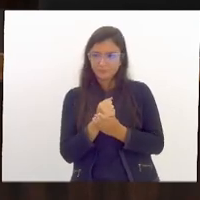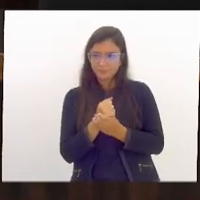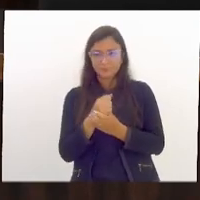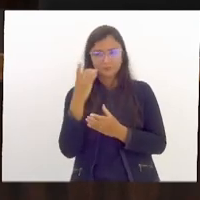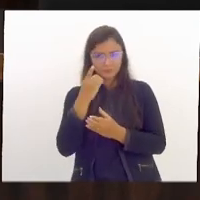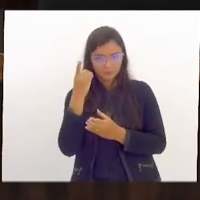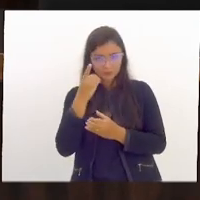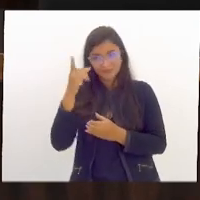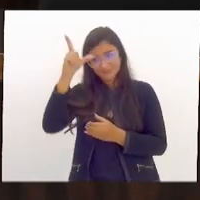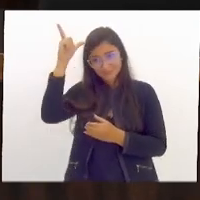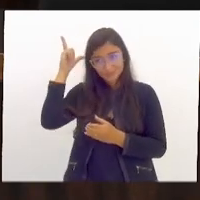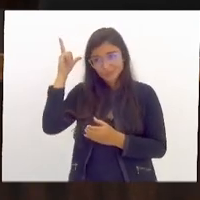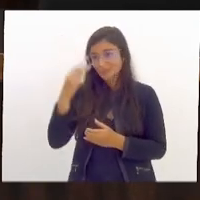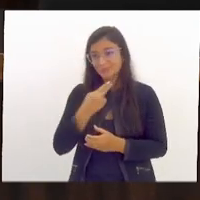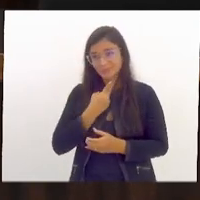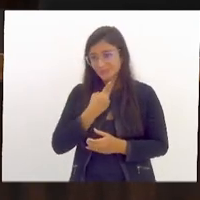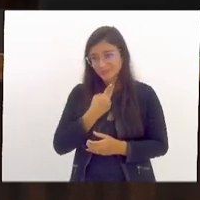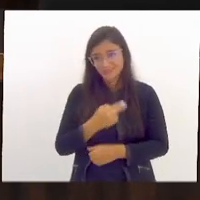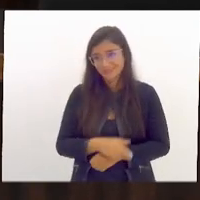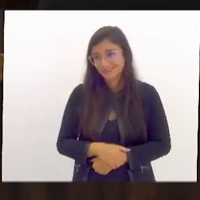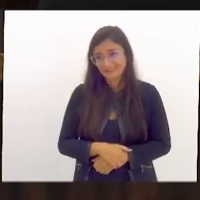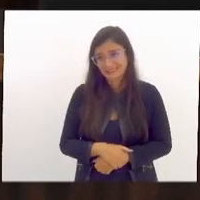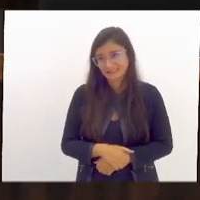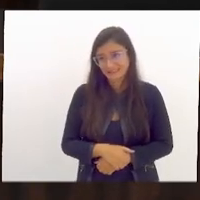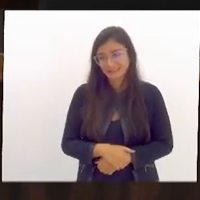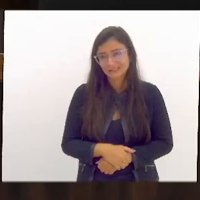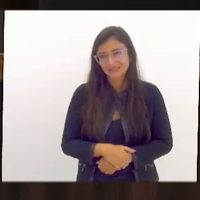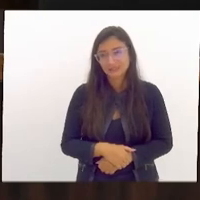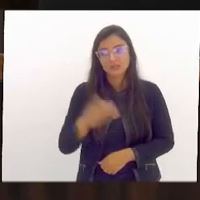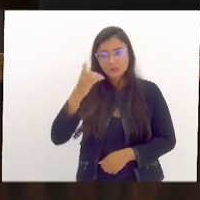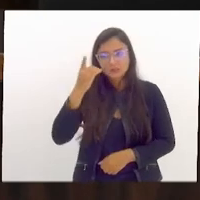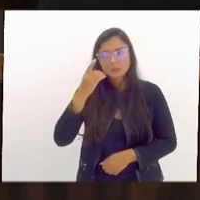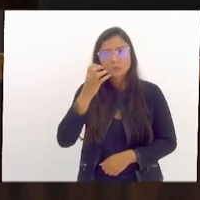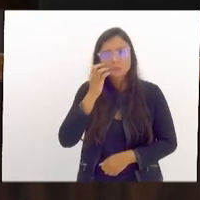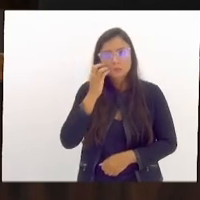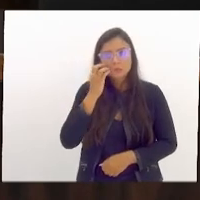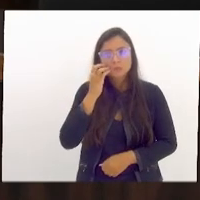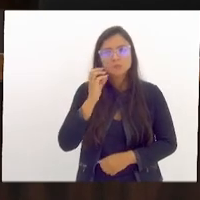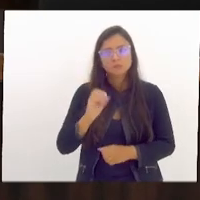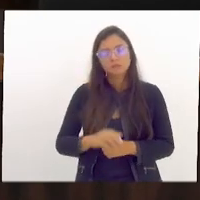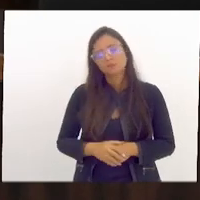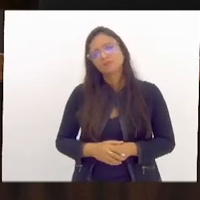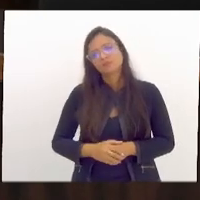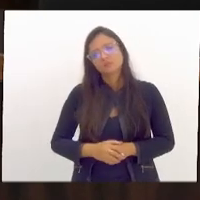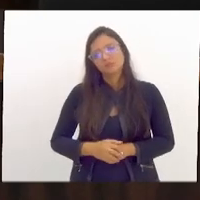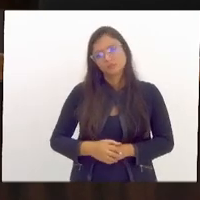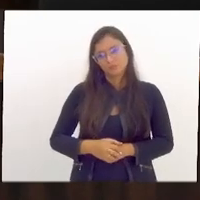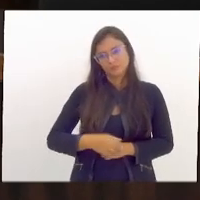o deputado Luiz Paulo não pode... Deputado Valdec Carneiro, a gente